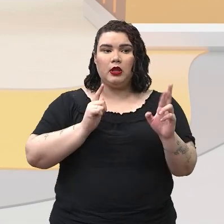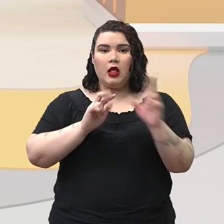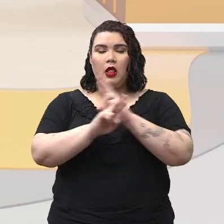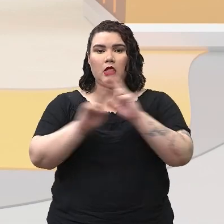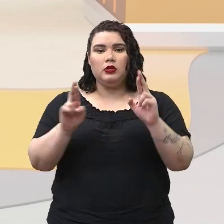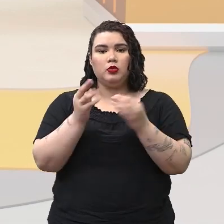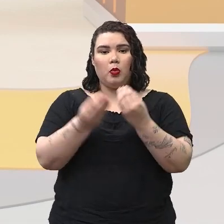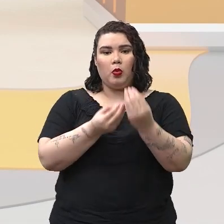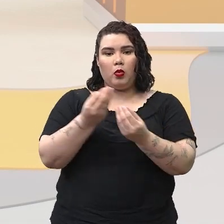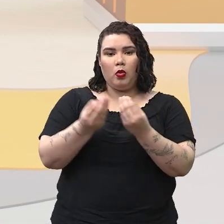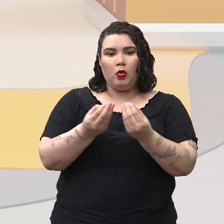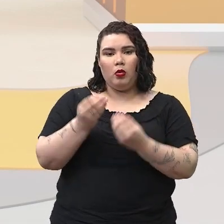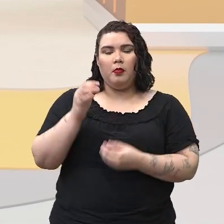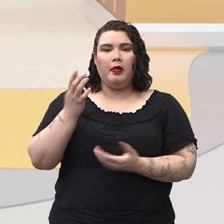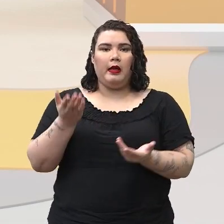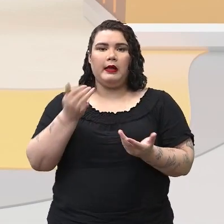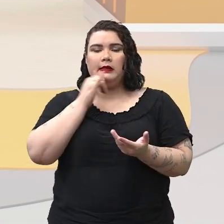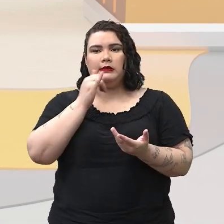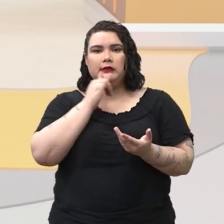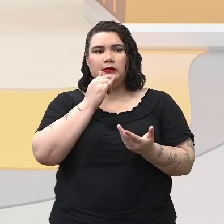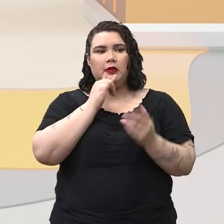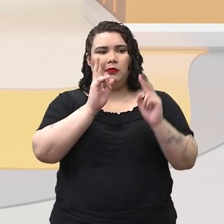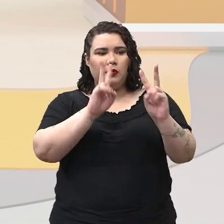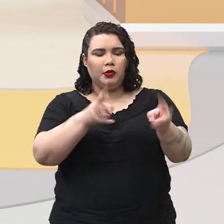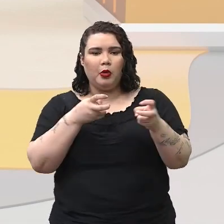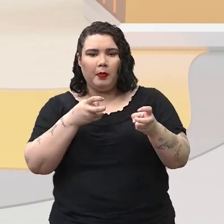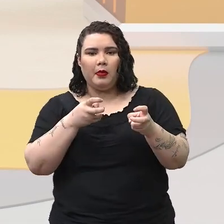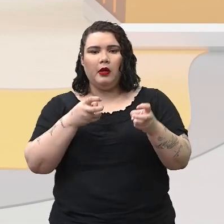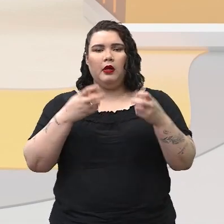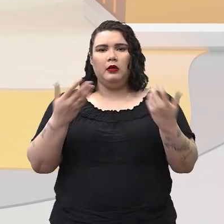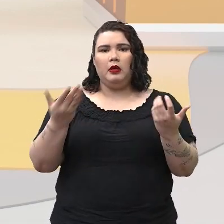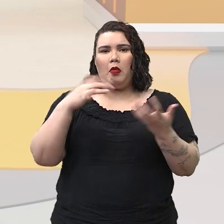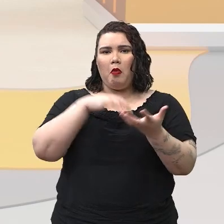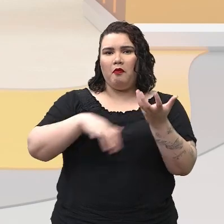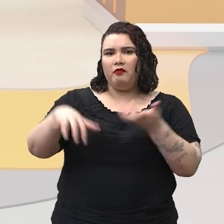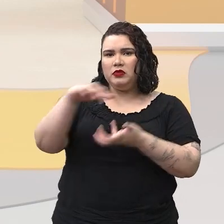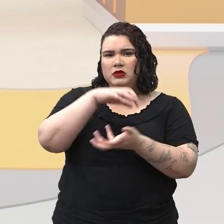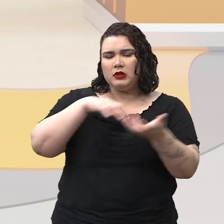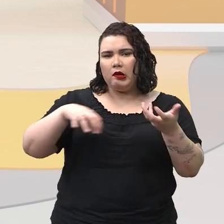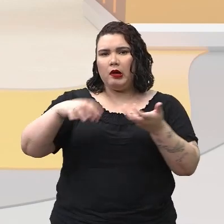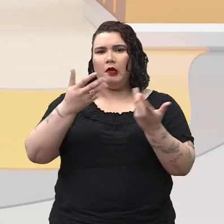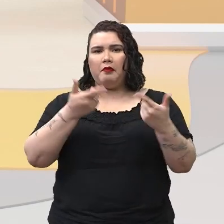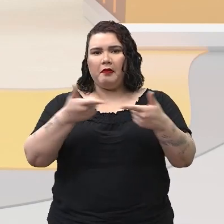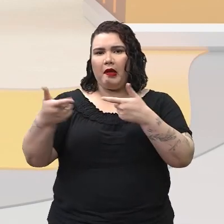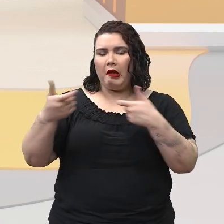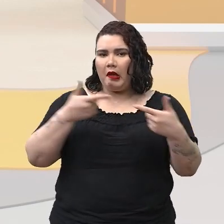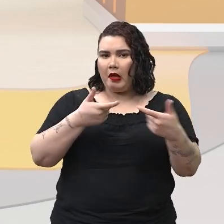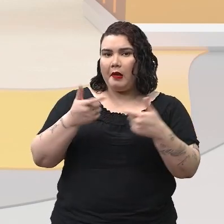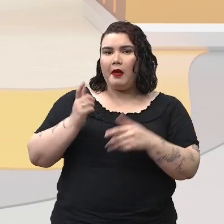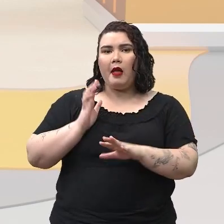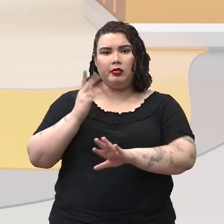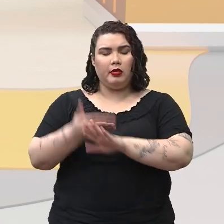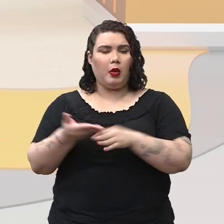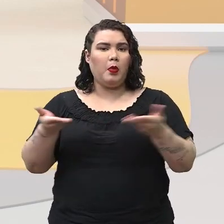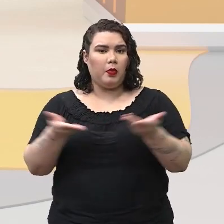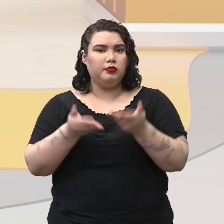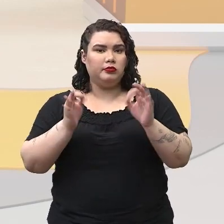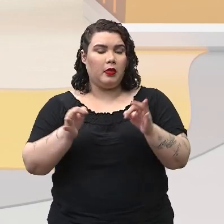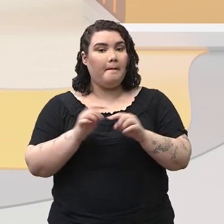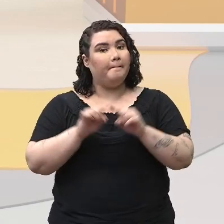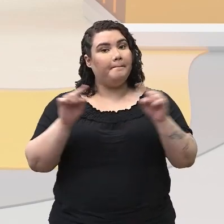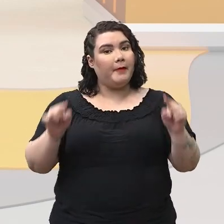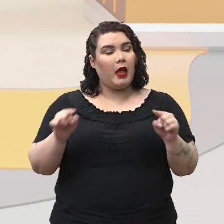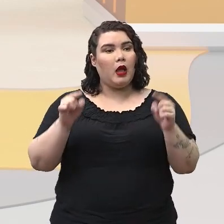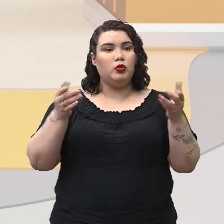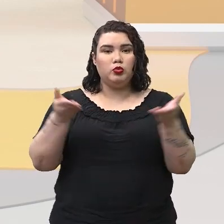muito na base da exploração, da retomada, do conflito. Isso ainda acontece, mas hoje em dia os países, a gente vê